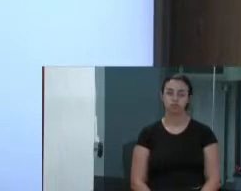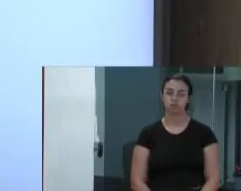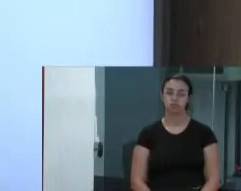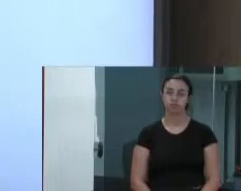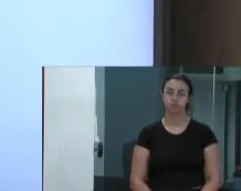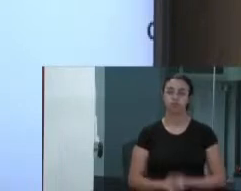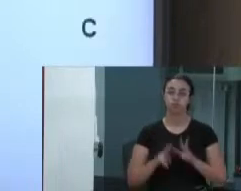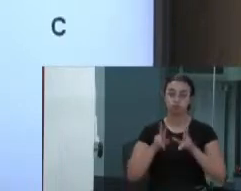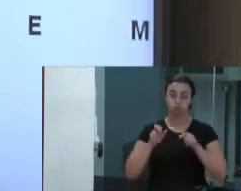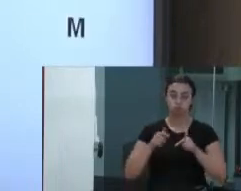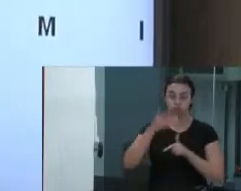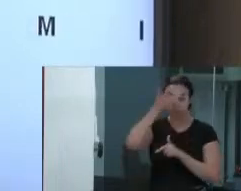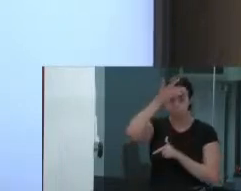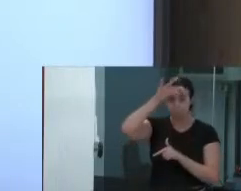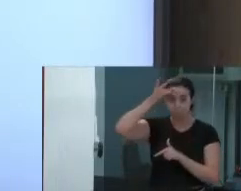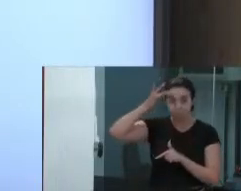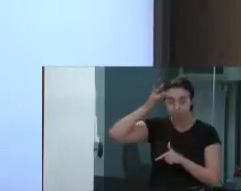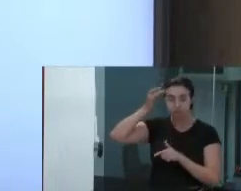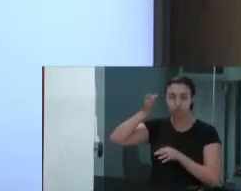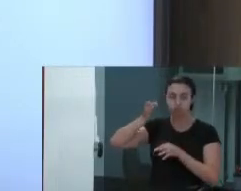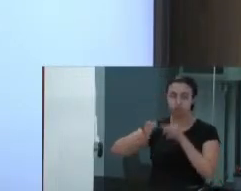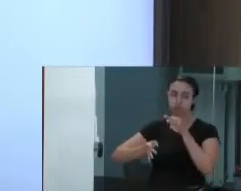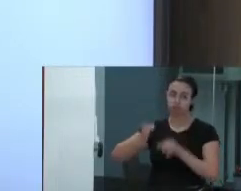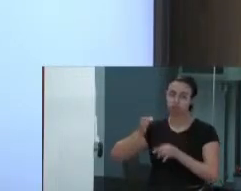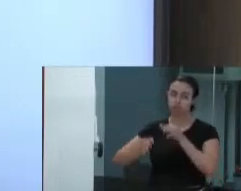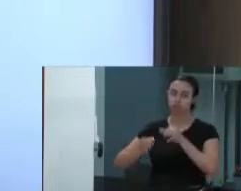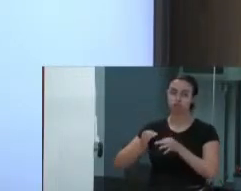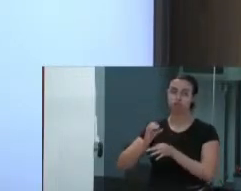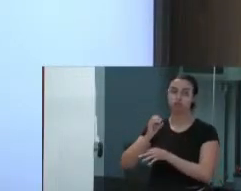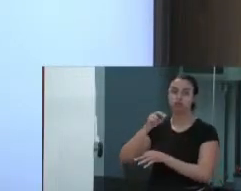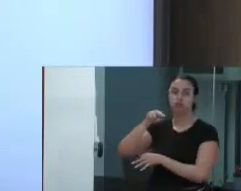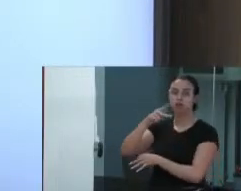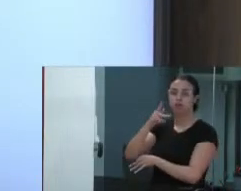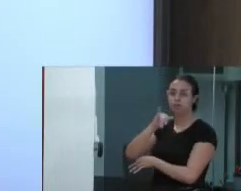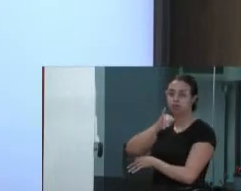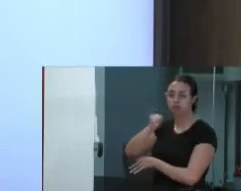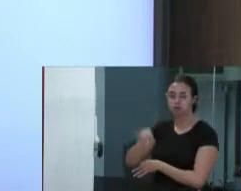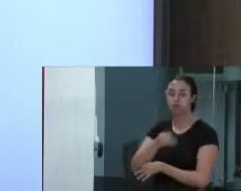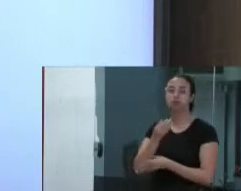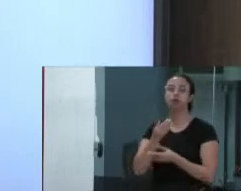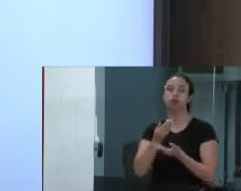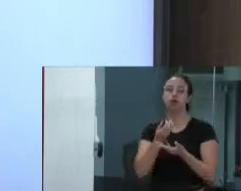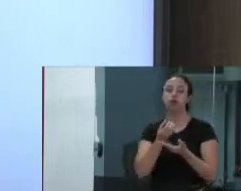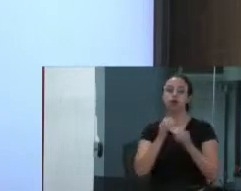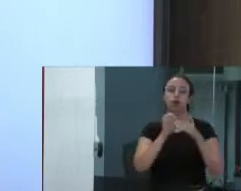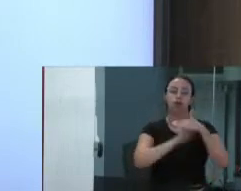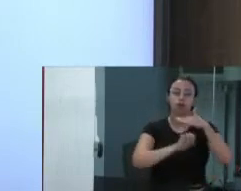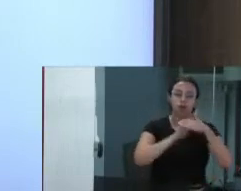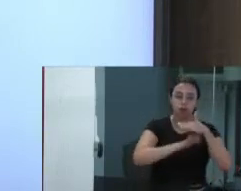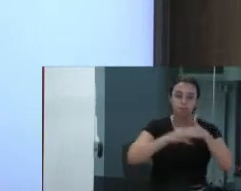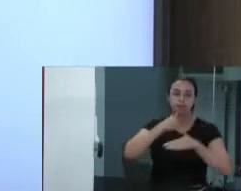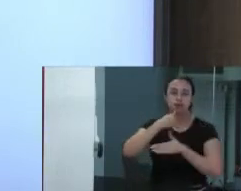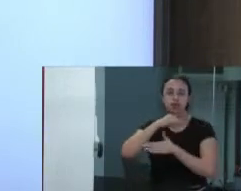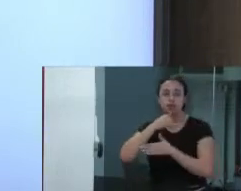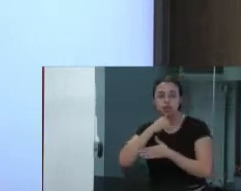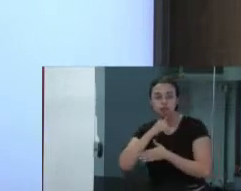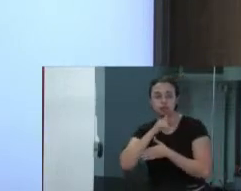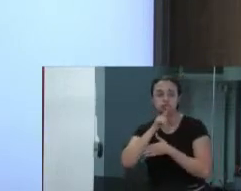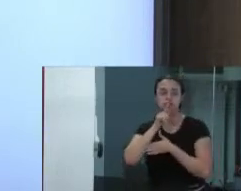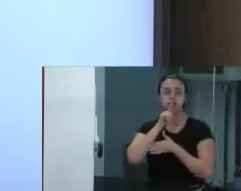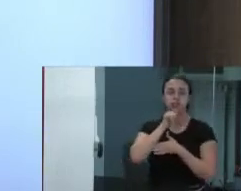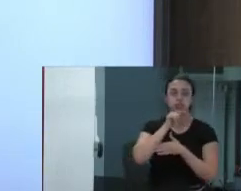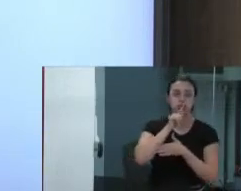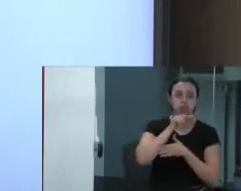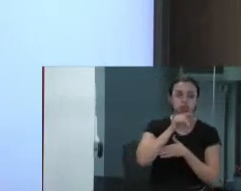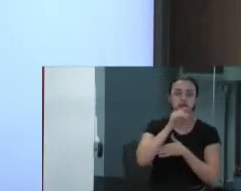De pessoa jurídica, tá aqui, de pessoa jurídica, né, que é CEMIG, COPASA, EMOP, alocação de imóveis, como os senhores